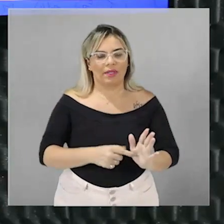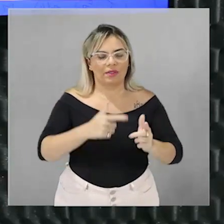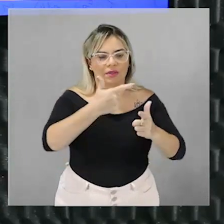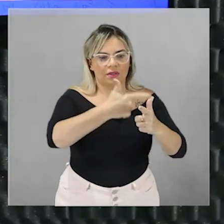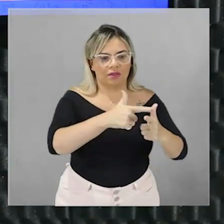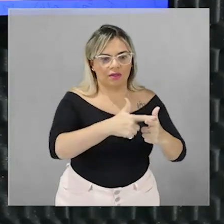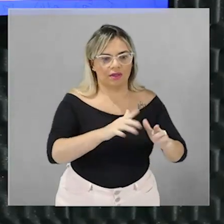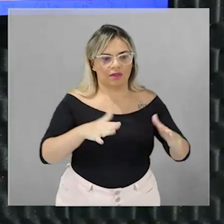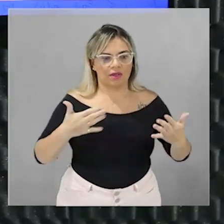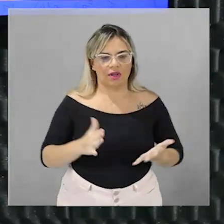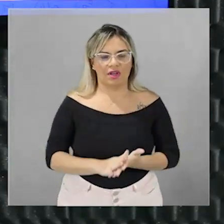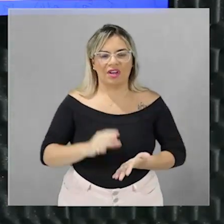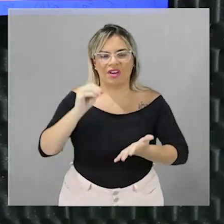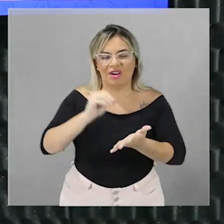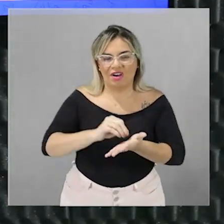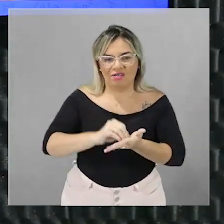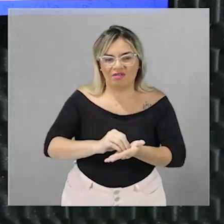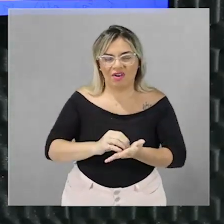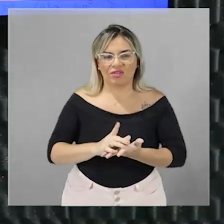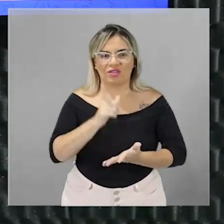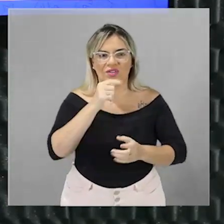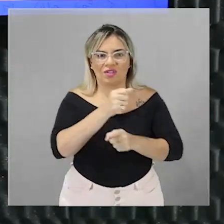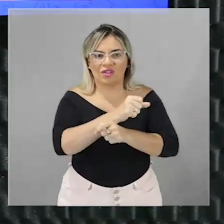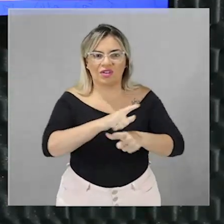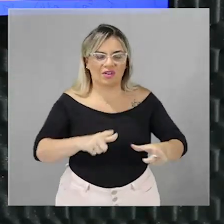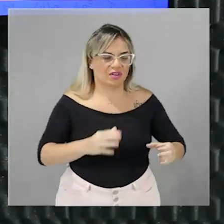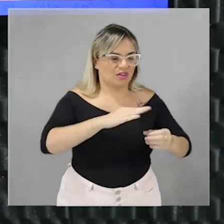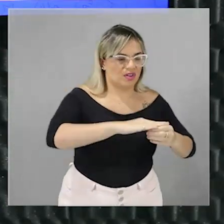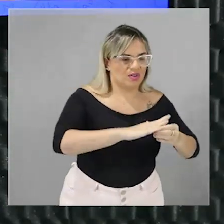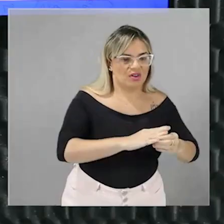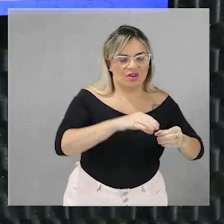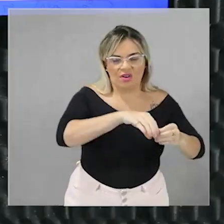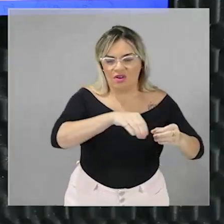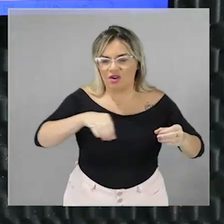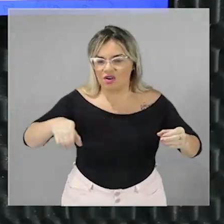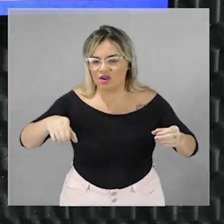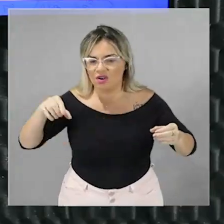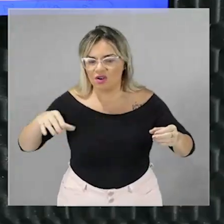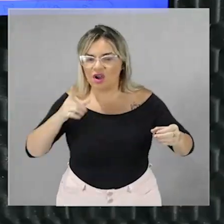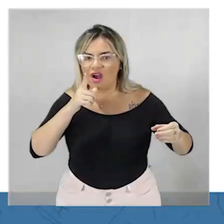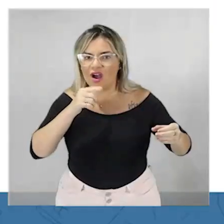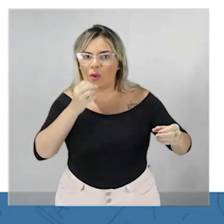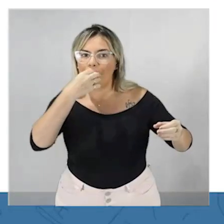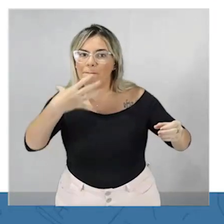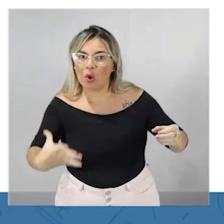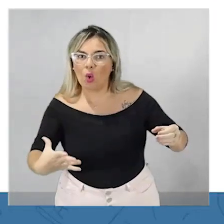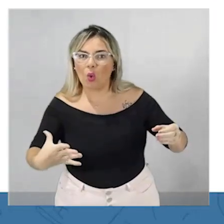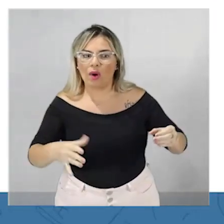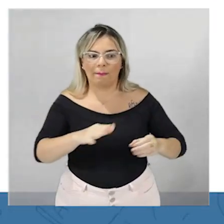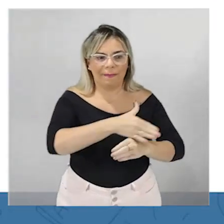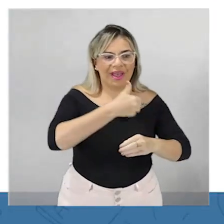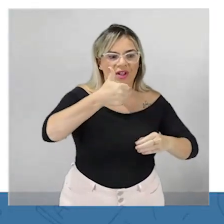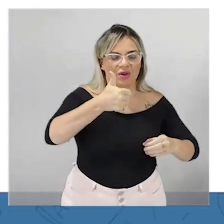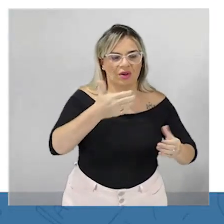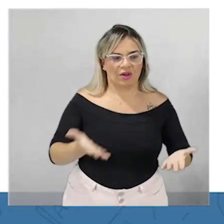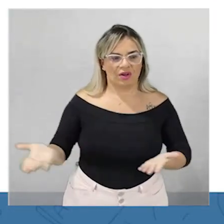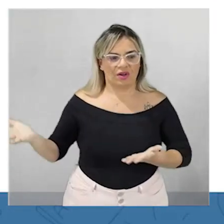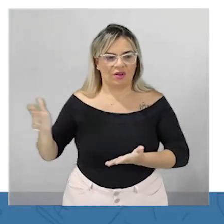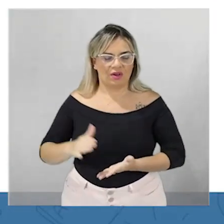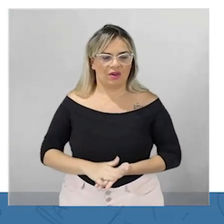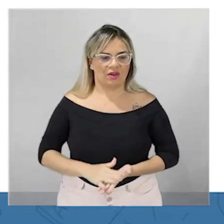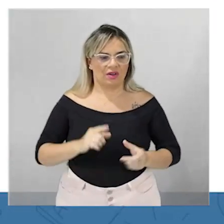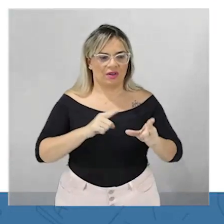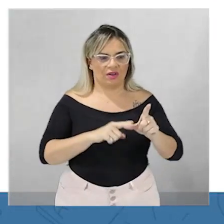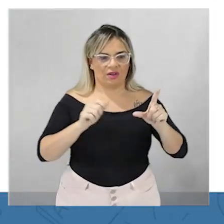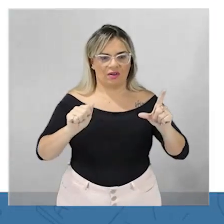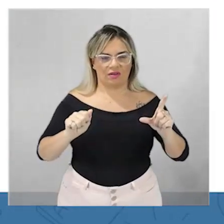Marcos? Falta de saneamento básico, falta de rede de esgoto, falta de água encanada. Qual seria a solução, Marcos? Vê aí. Será que seria subsidiar a